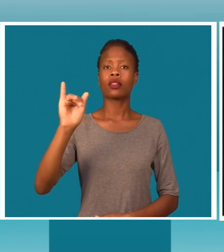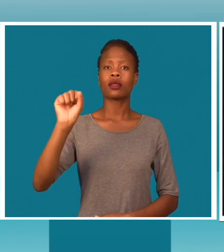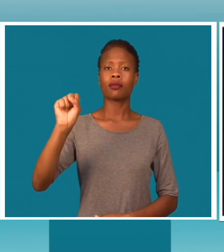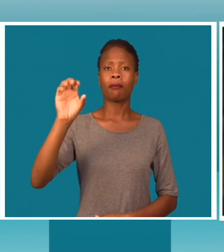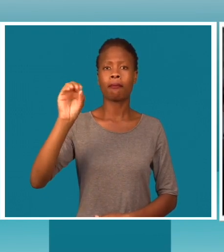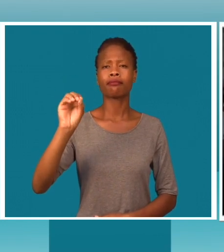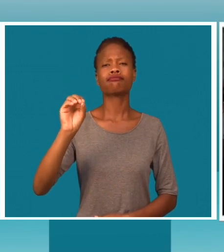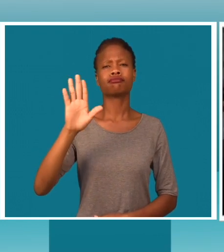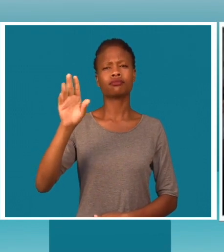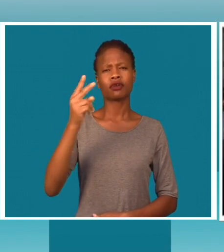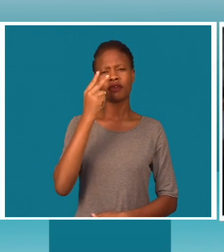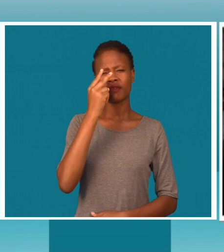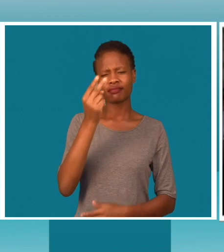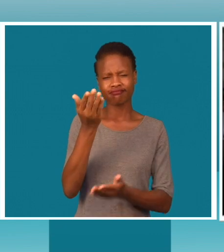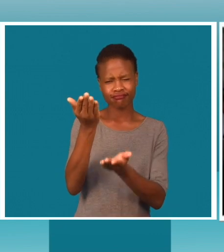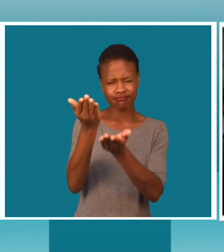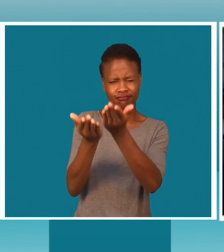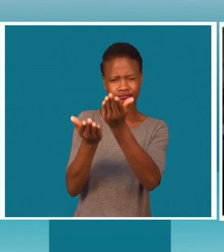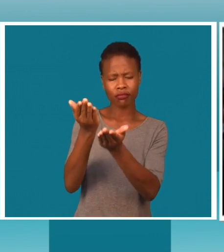desafio.